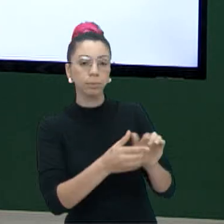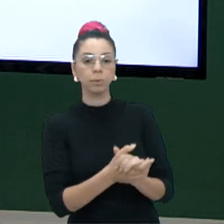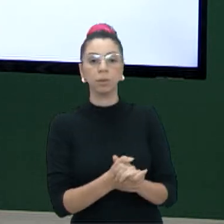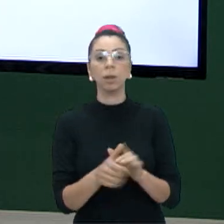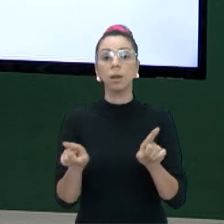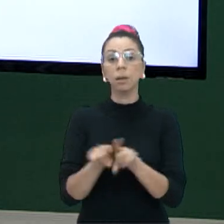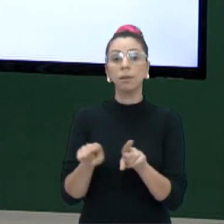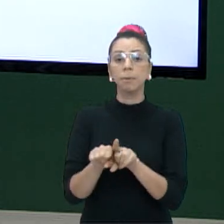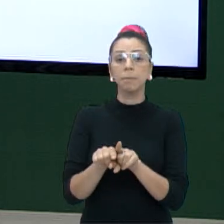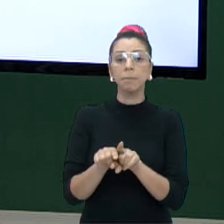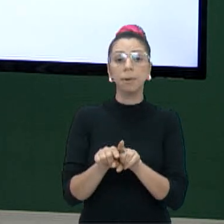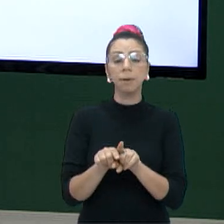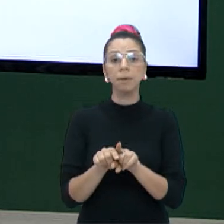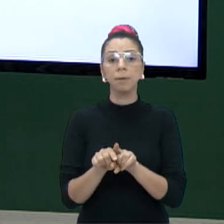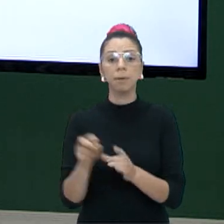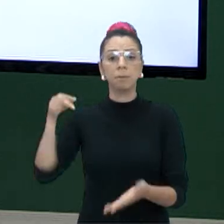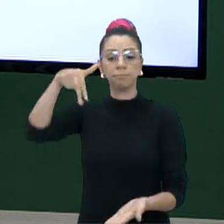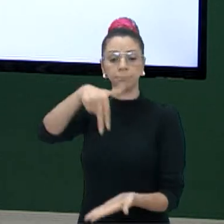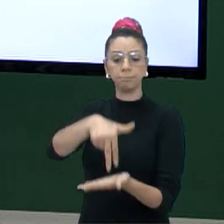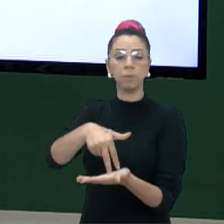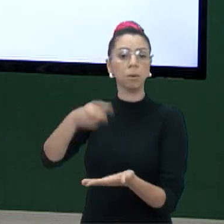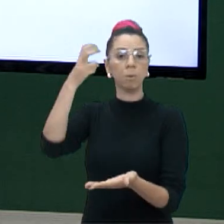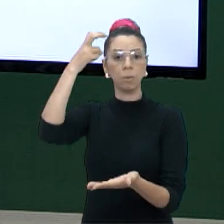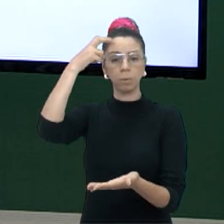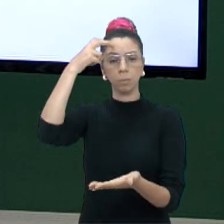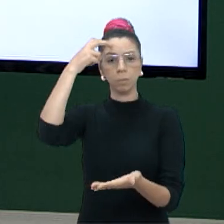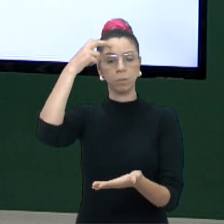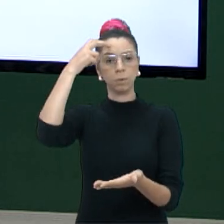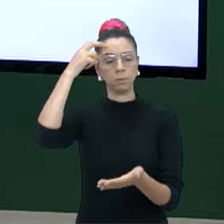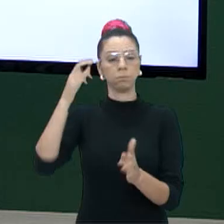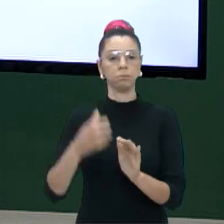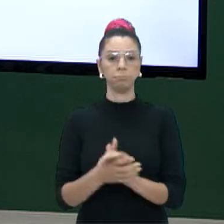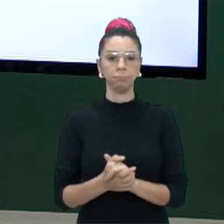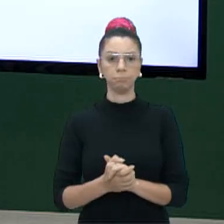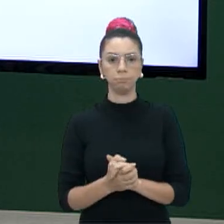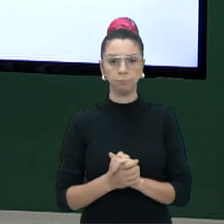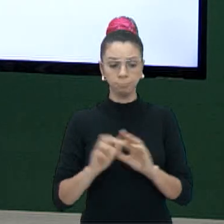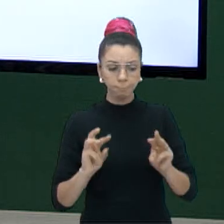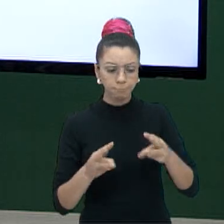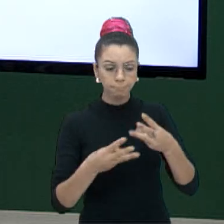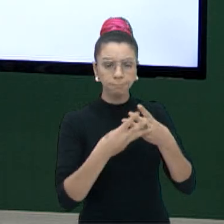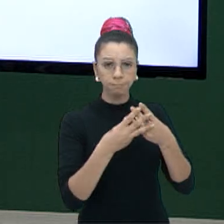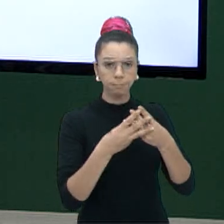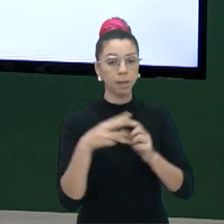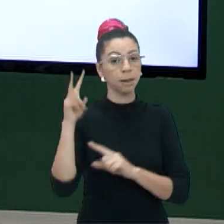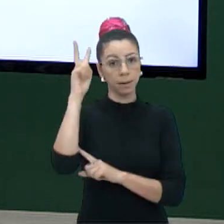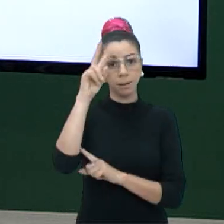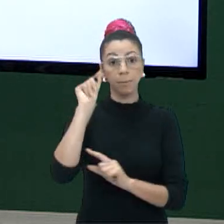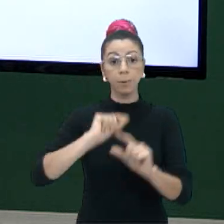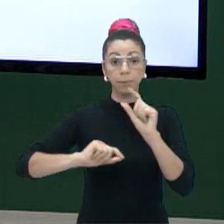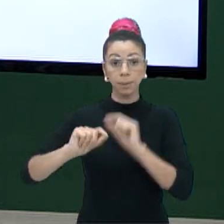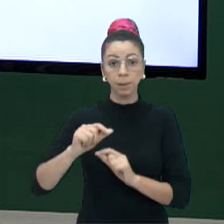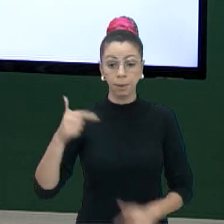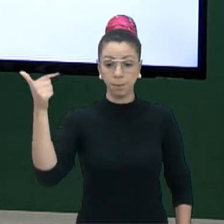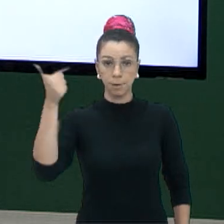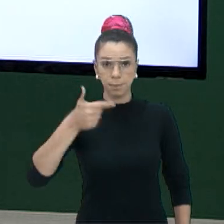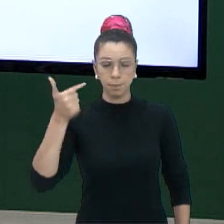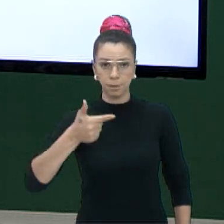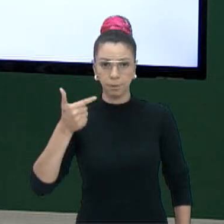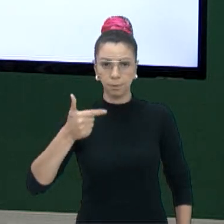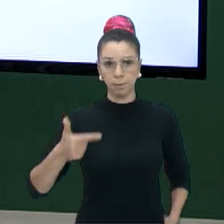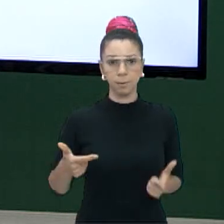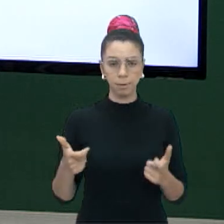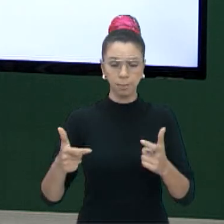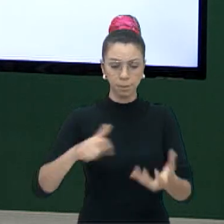cultura judaico-hebraica. Lembrem-se que a Segunda Guerra Mundial, certo? Teve um